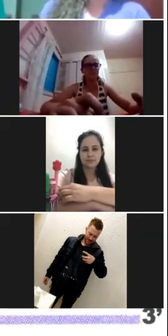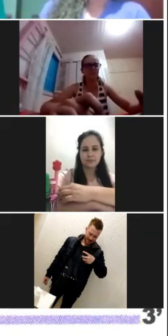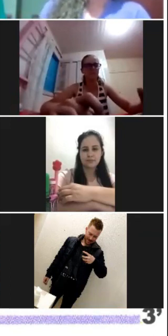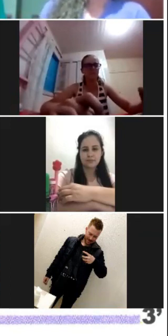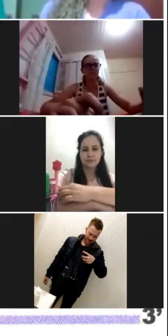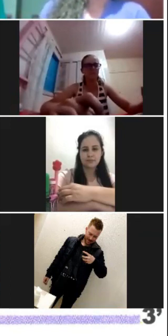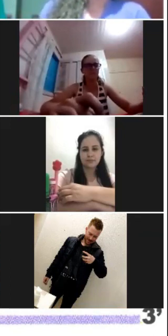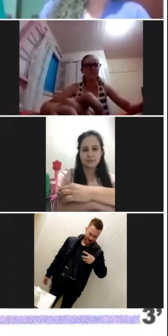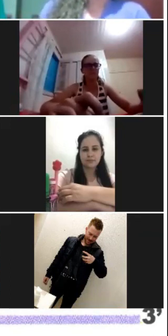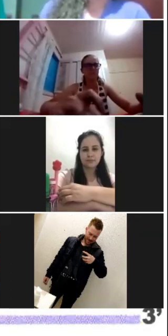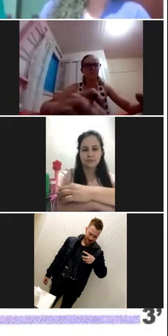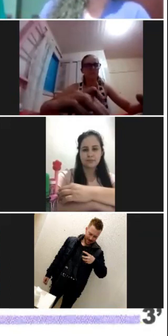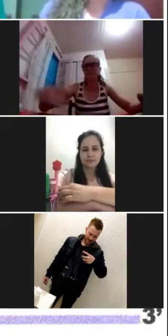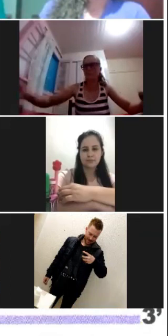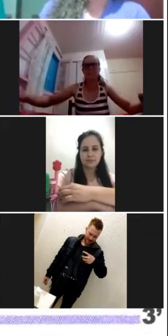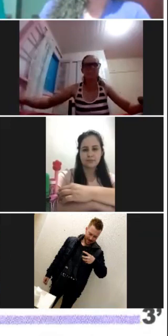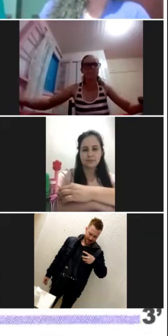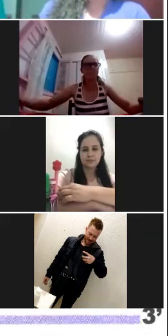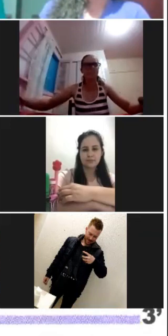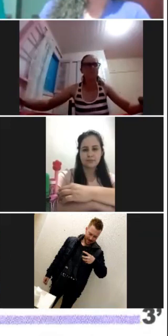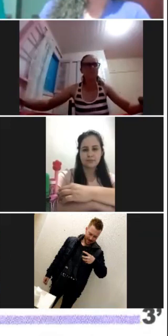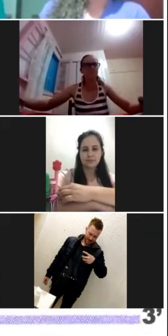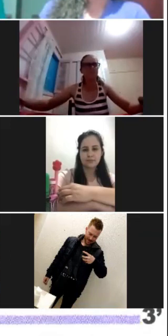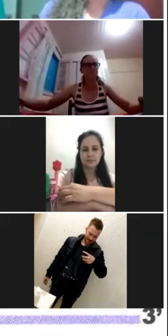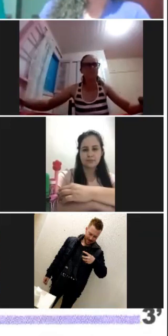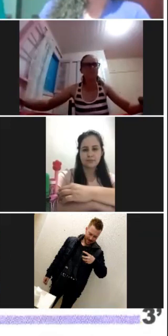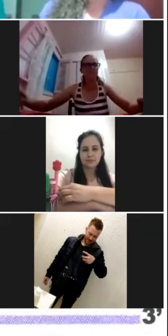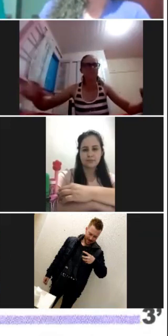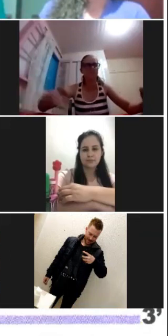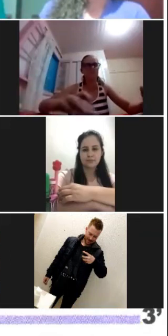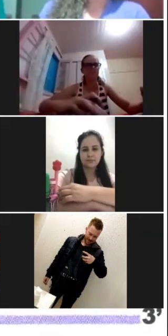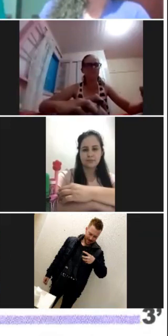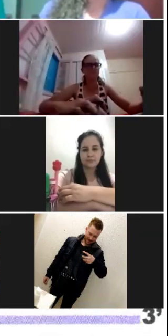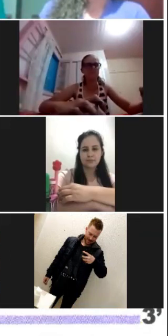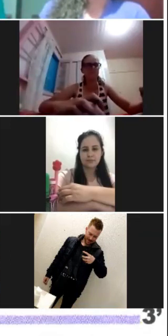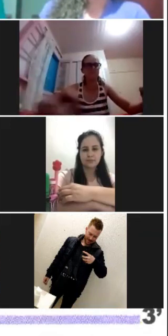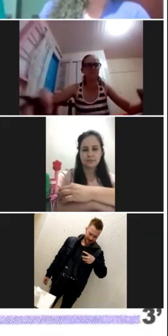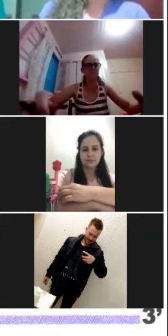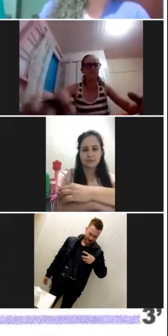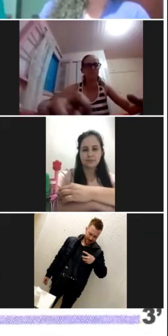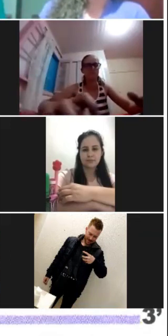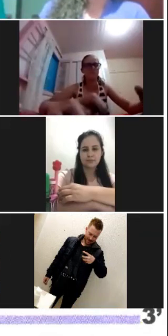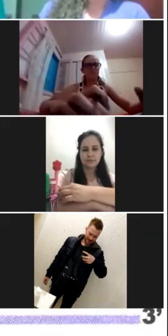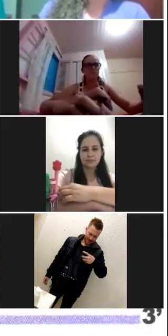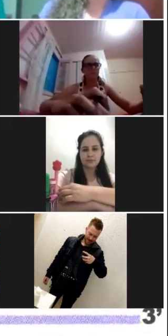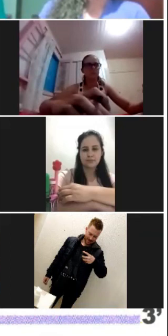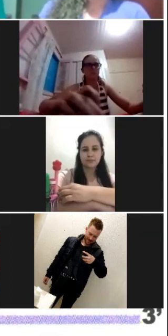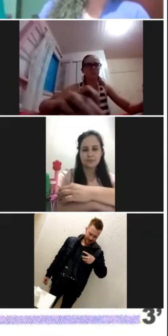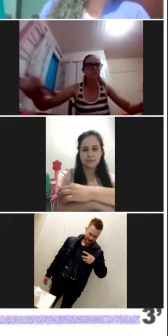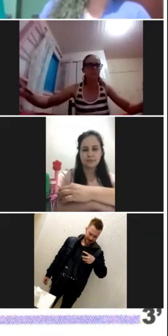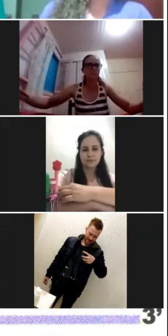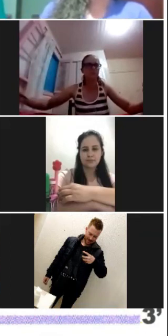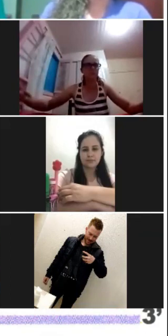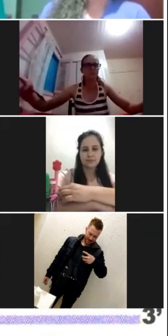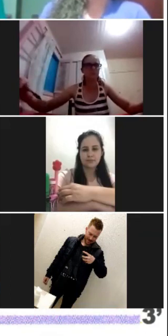montador se desliga e a cinta permanece. Ele vai permitir que o DNA polimerase se ligue e comece a